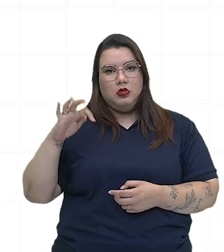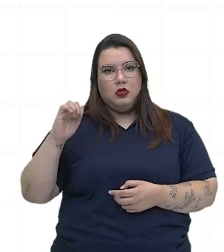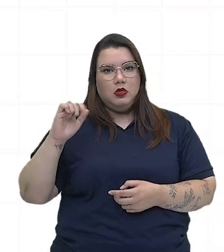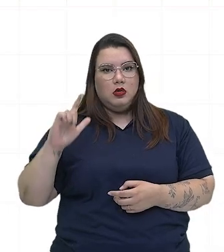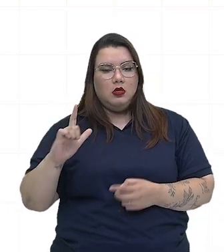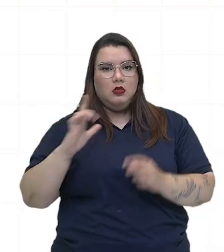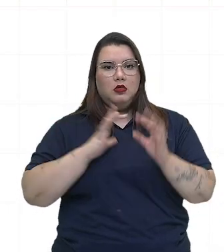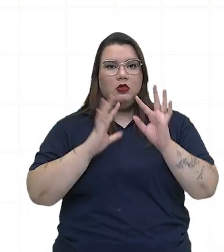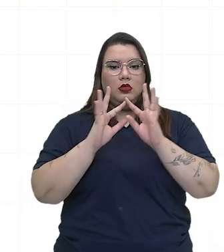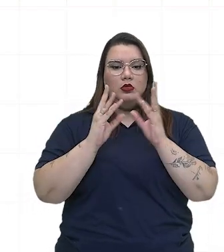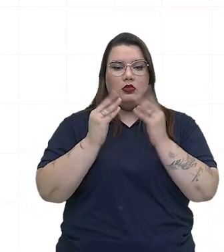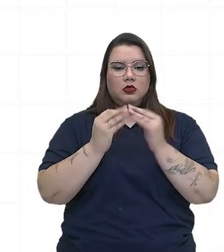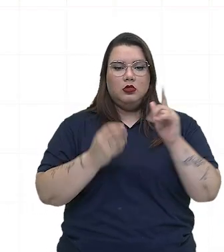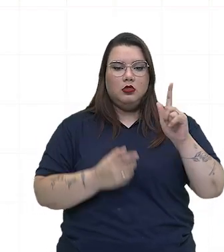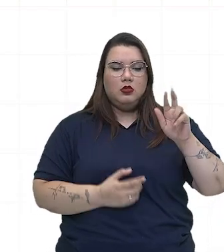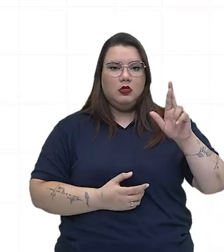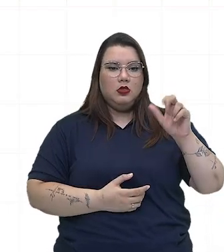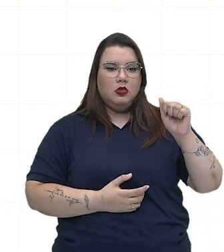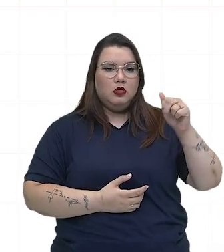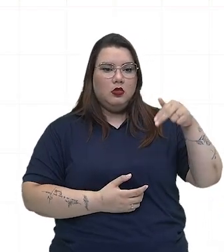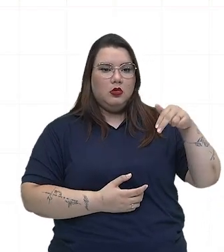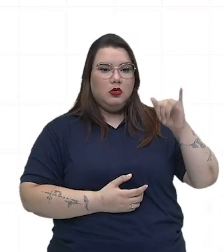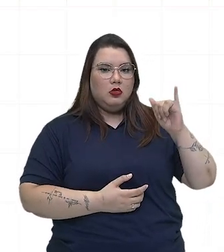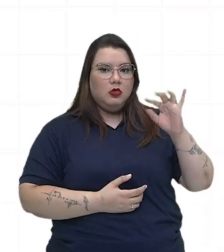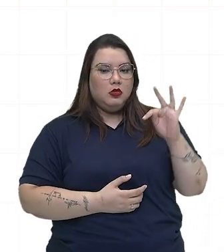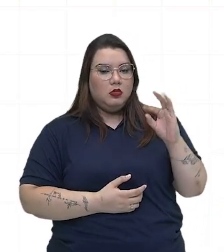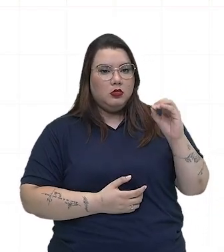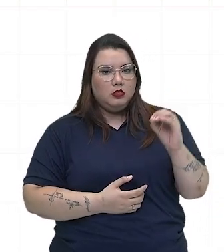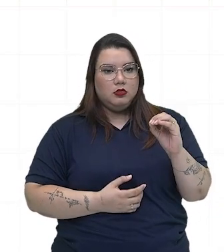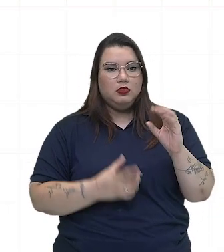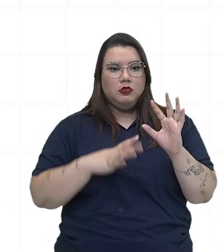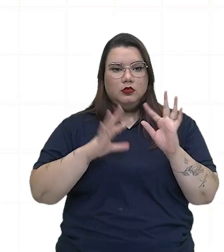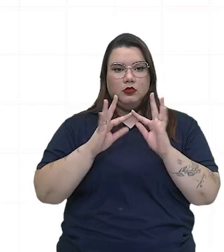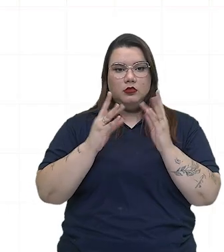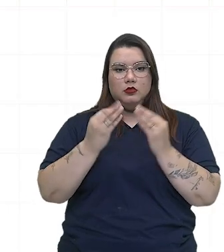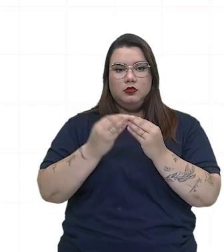granito. Então, a crosta continental, ela é